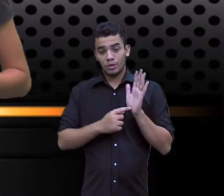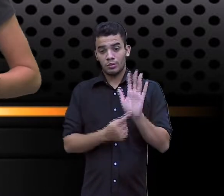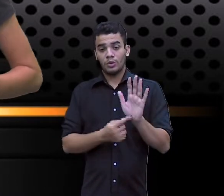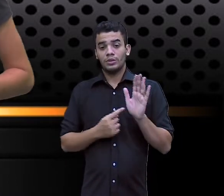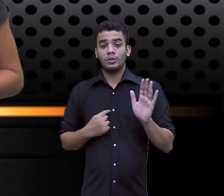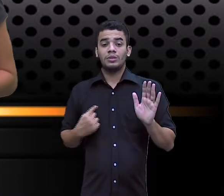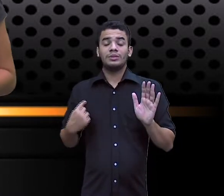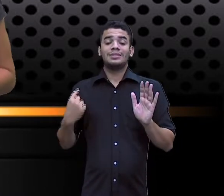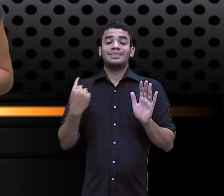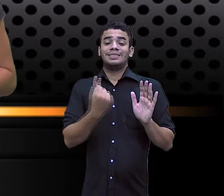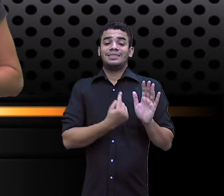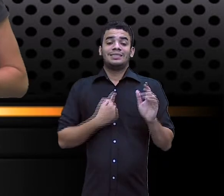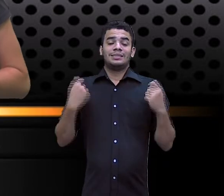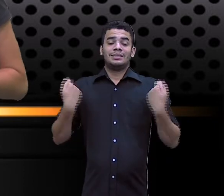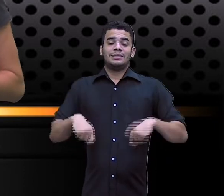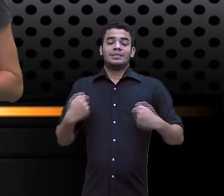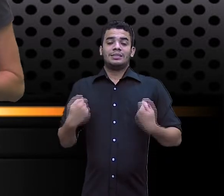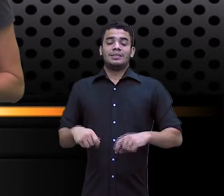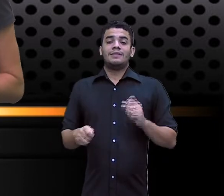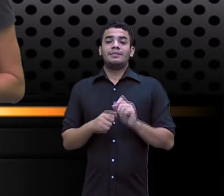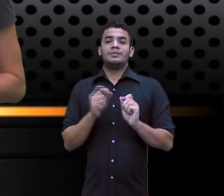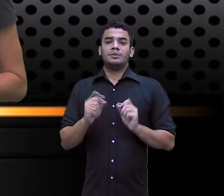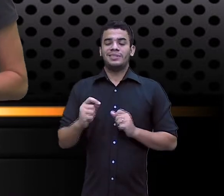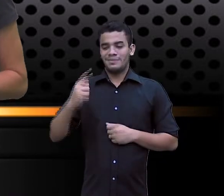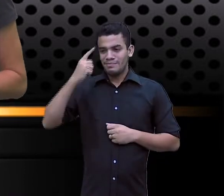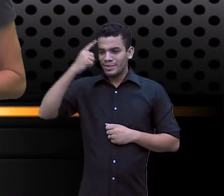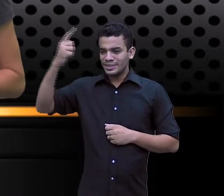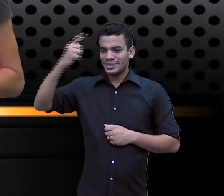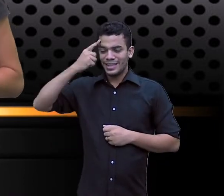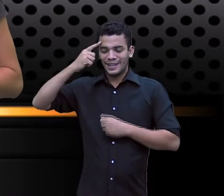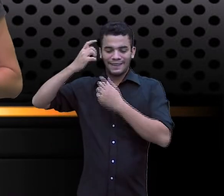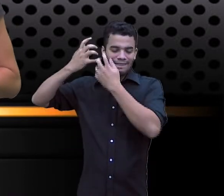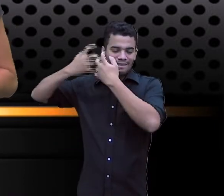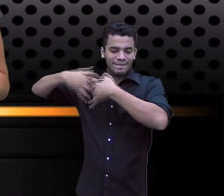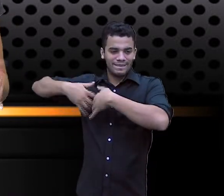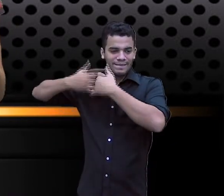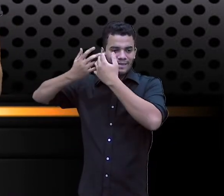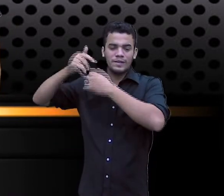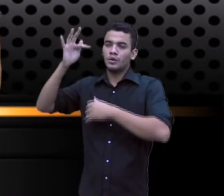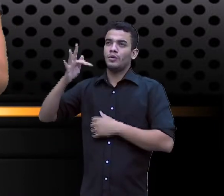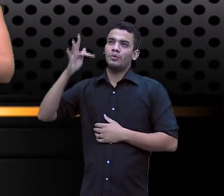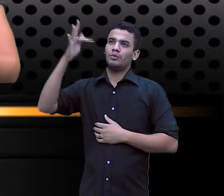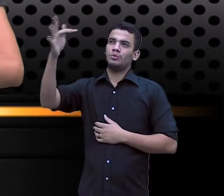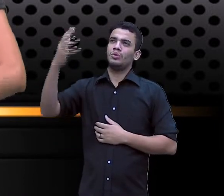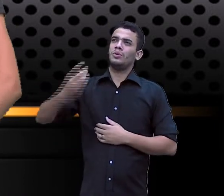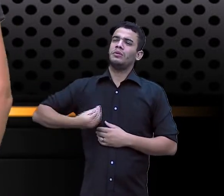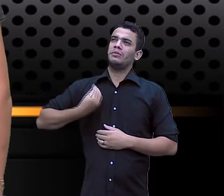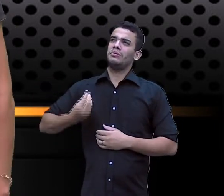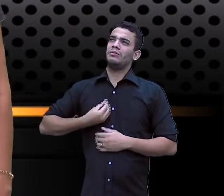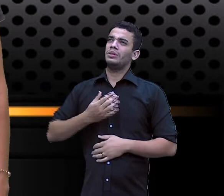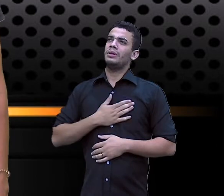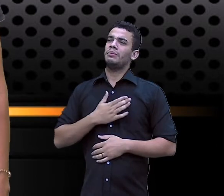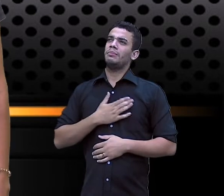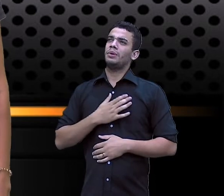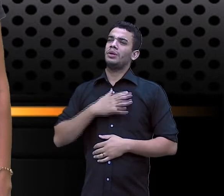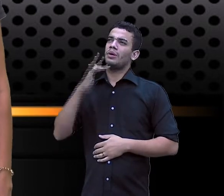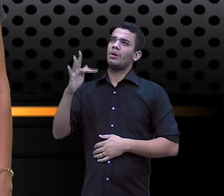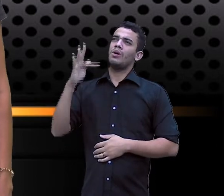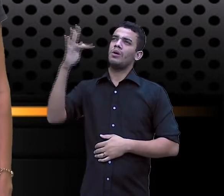preciso pensar no dia de amanhã para não se arrepender